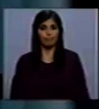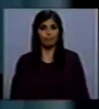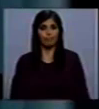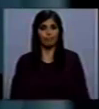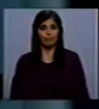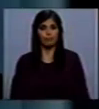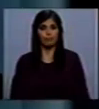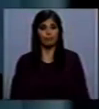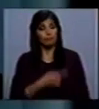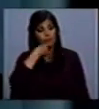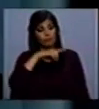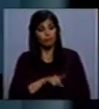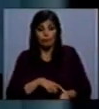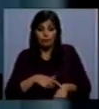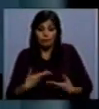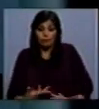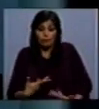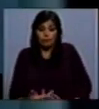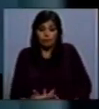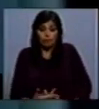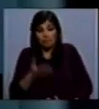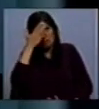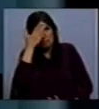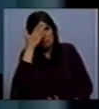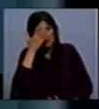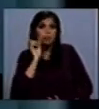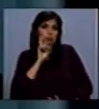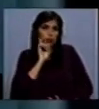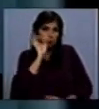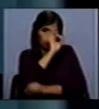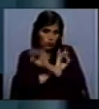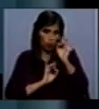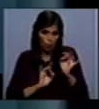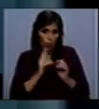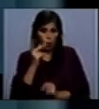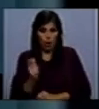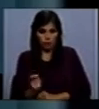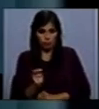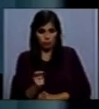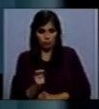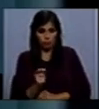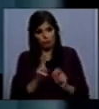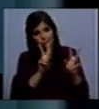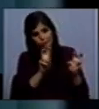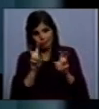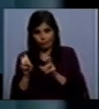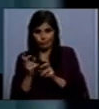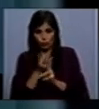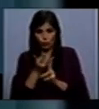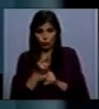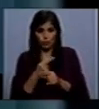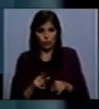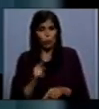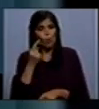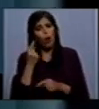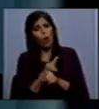estamos num momento que se precise presta europa presta união européia são duas realidades diferentes uma coisa o continente outra